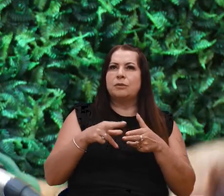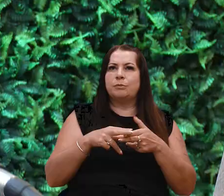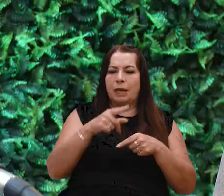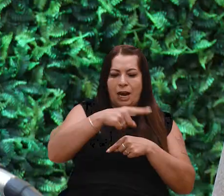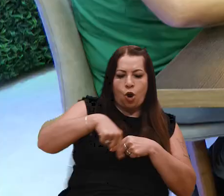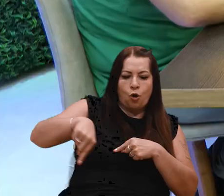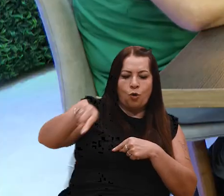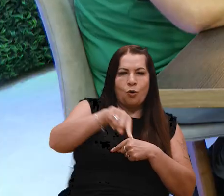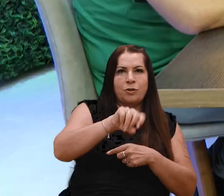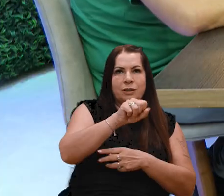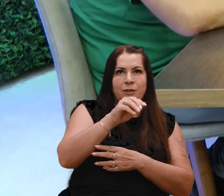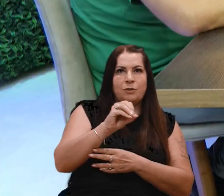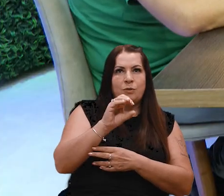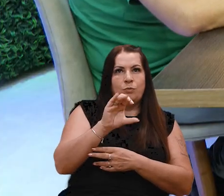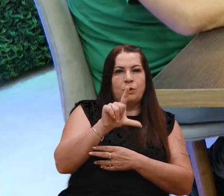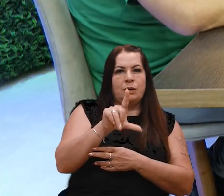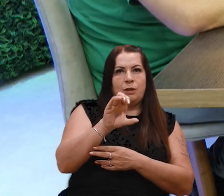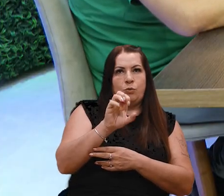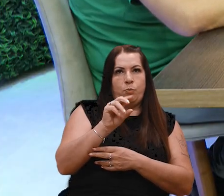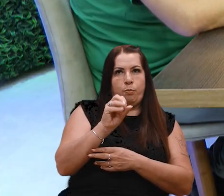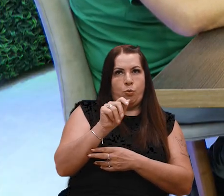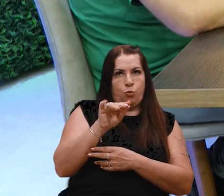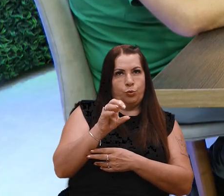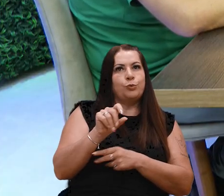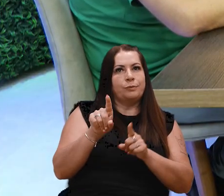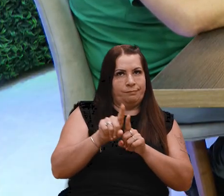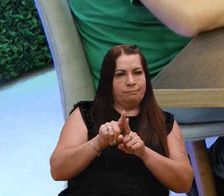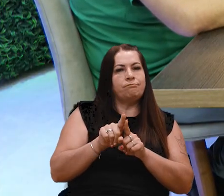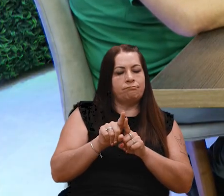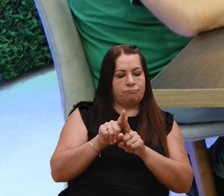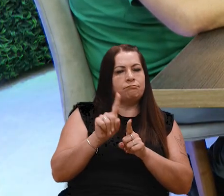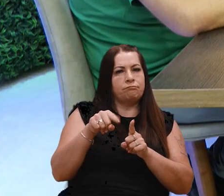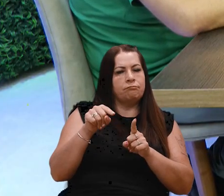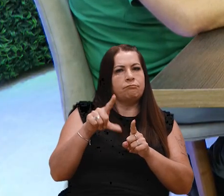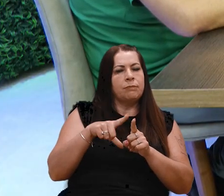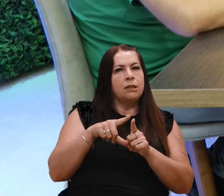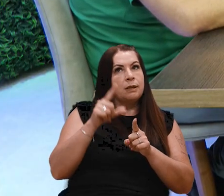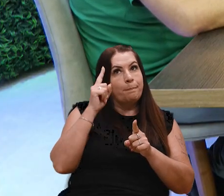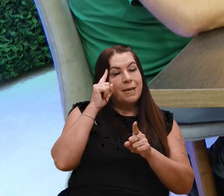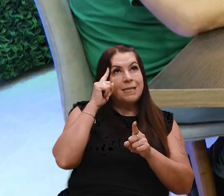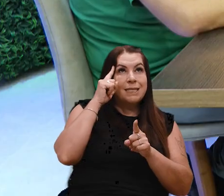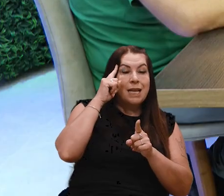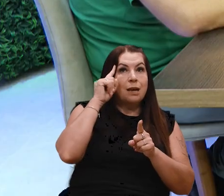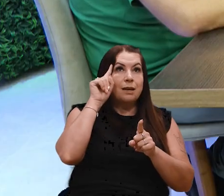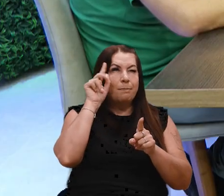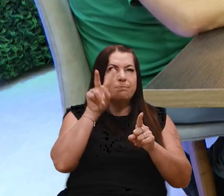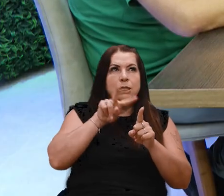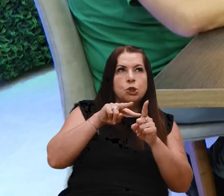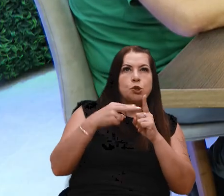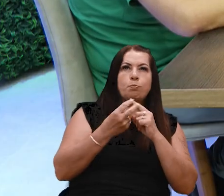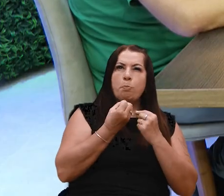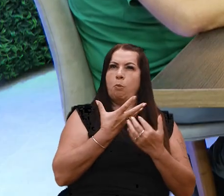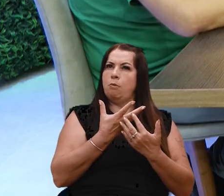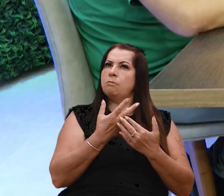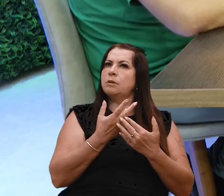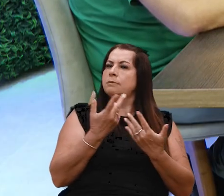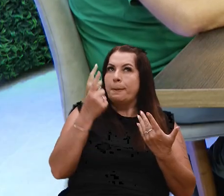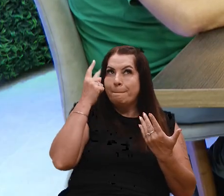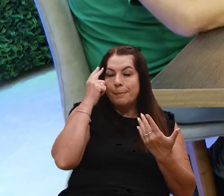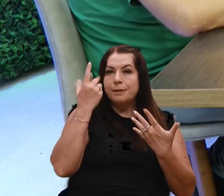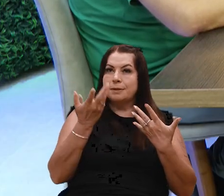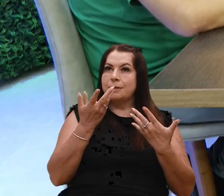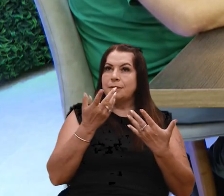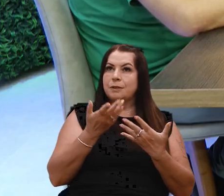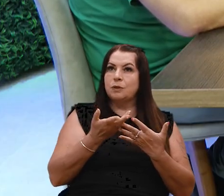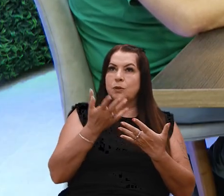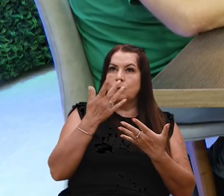Leopoldo. Exatamente. Né? Então a gente tem aí uma perspectiva muito boa e agora cabe a nós ficarmos... Anunciou